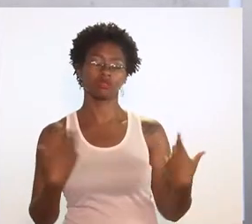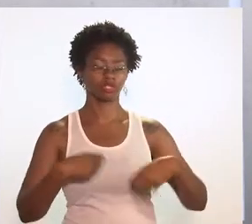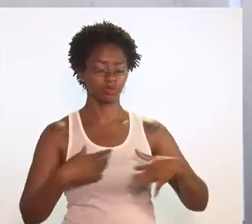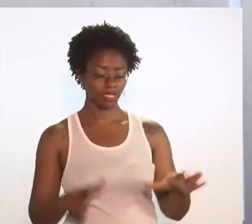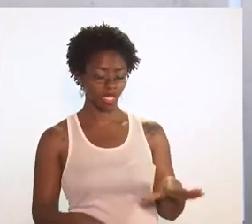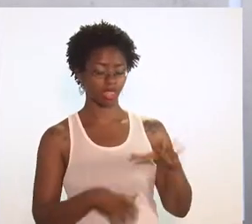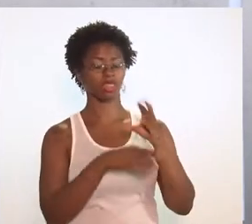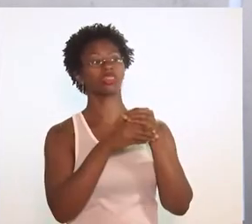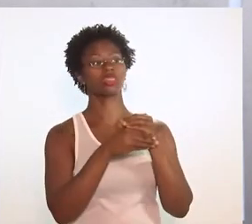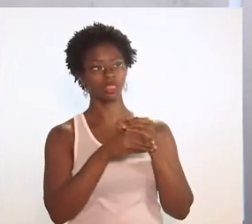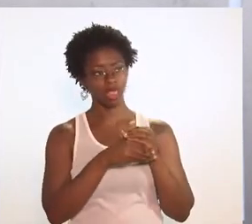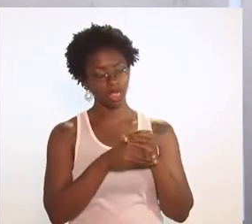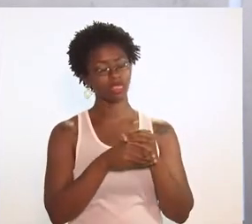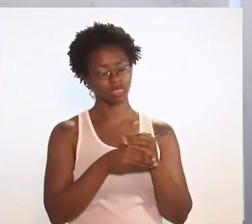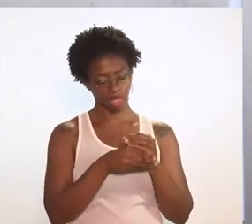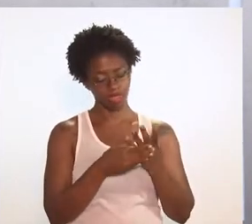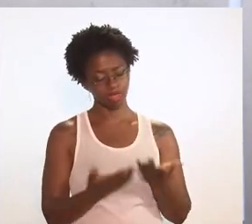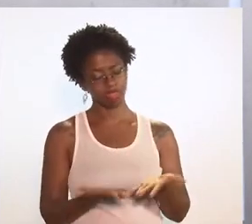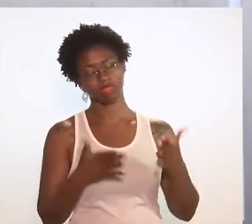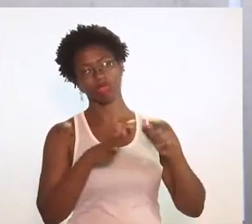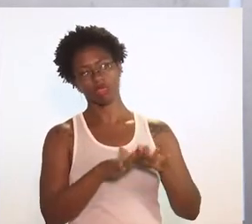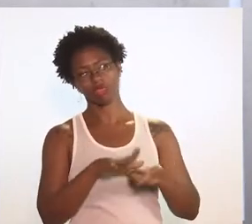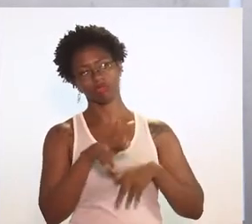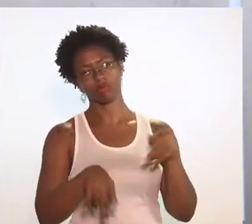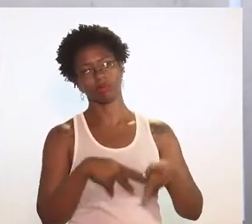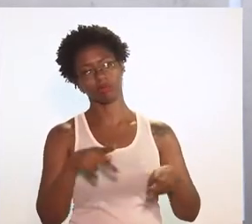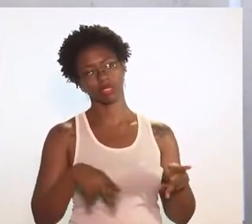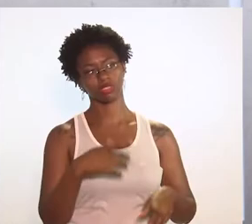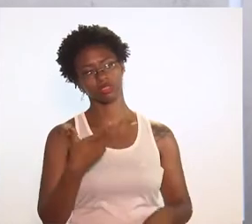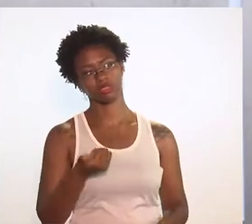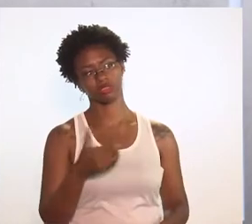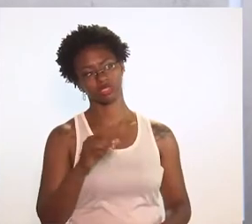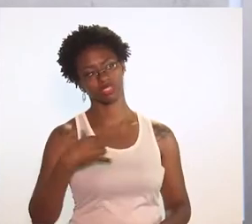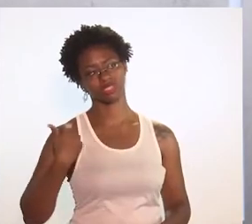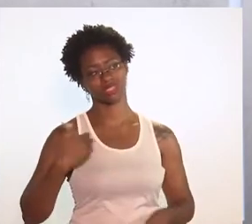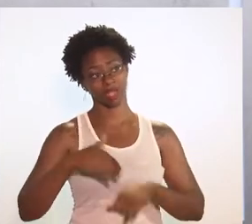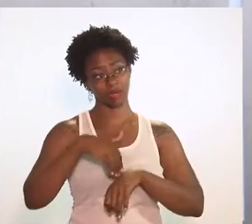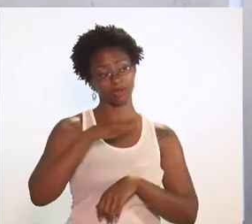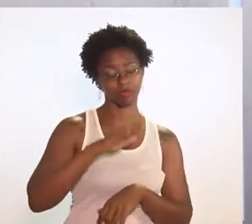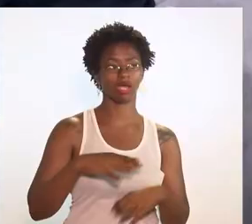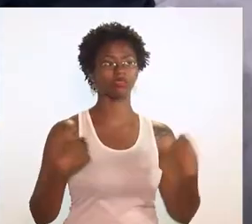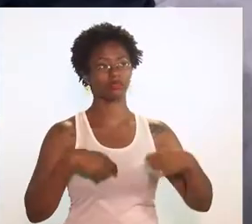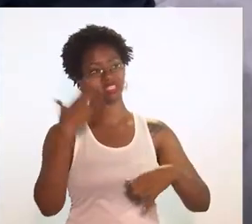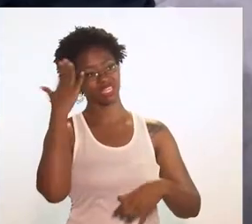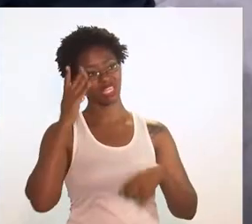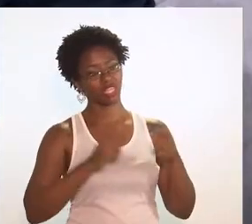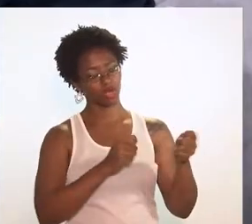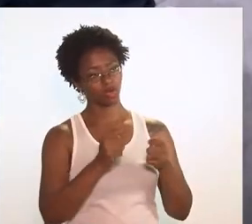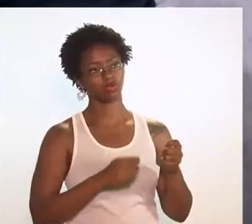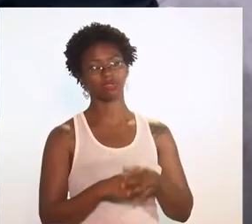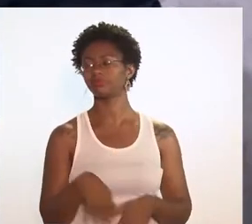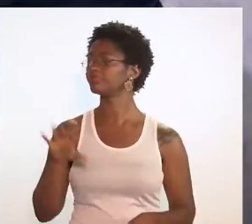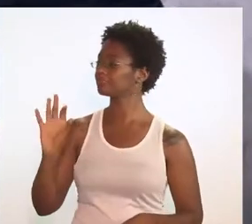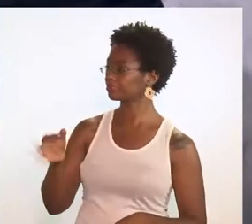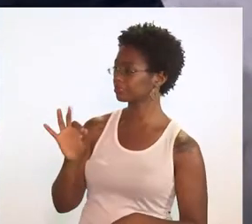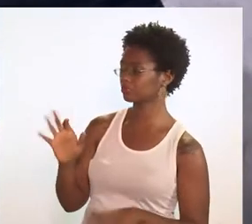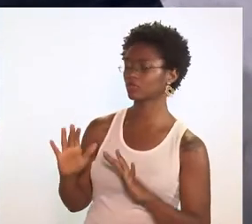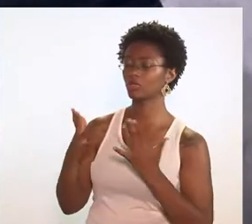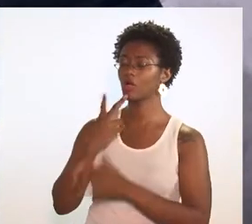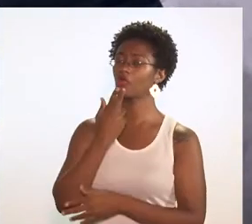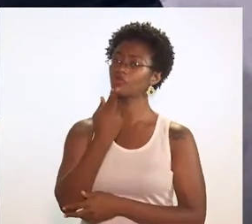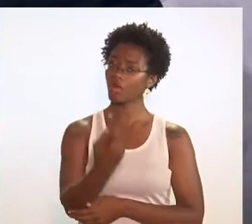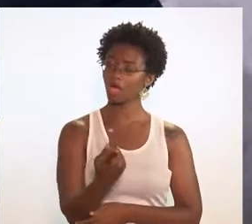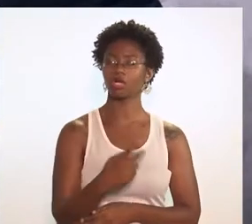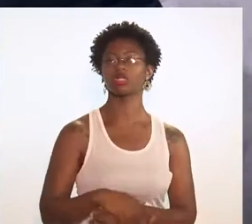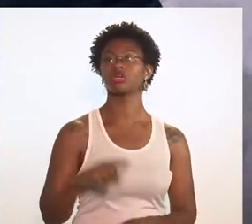gente agregar essa população 60+, e entendê-la parte dessa economia. Exato. Porque quando a gente